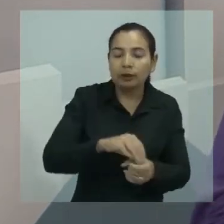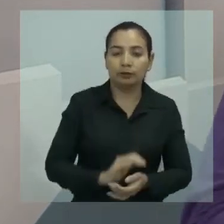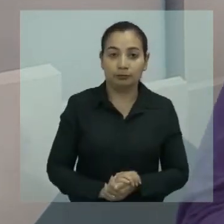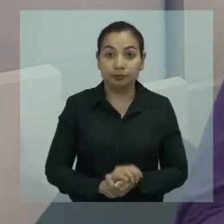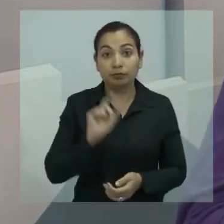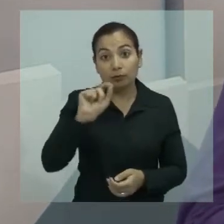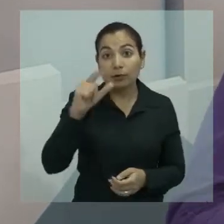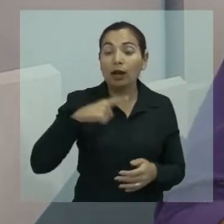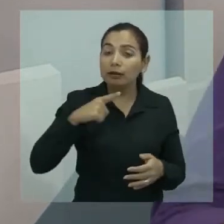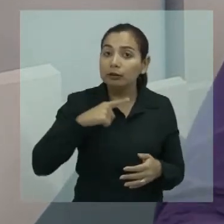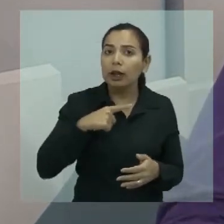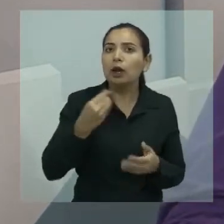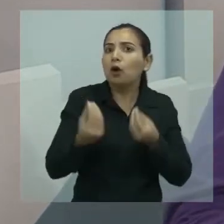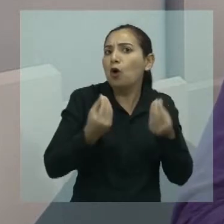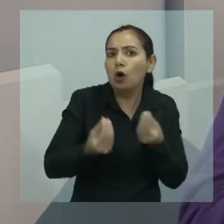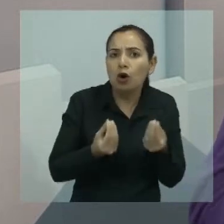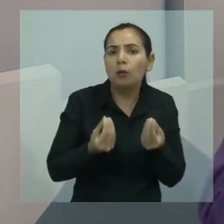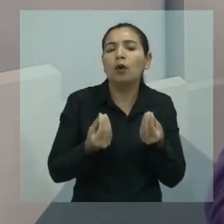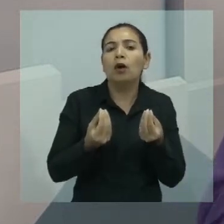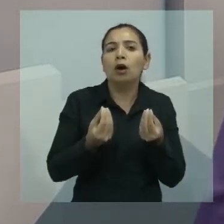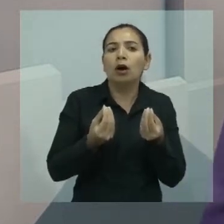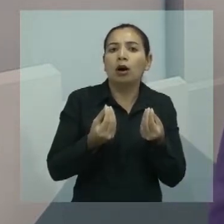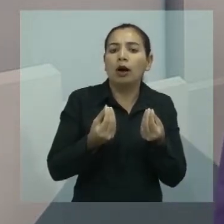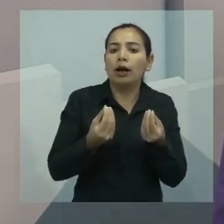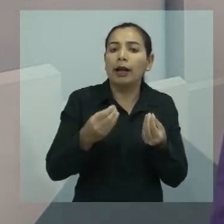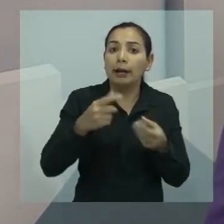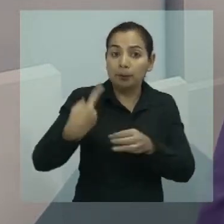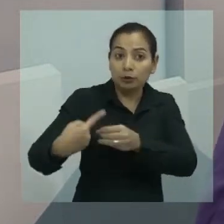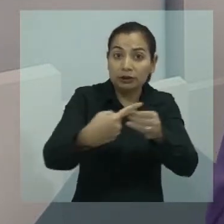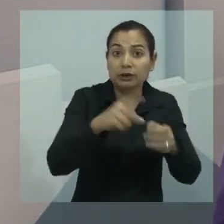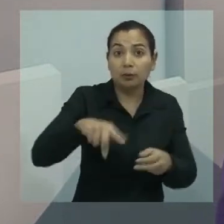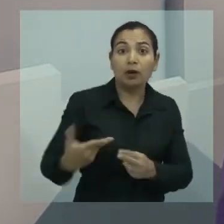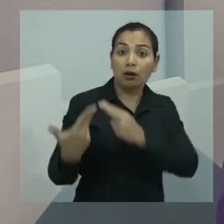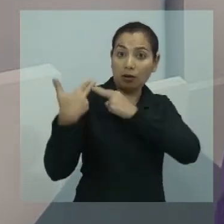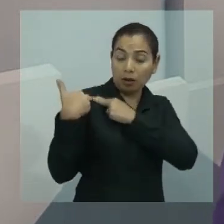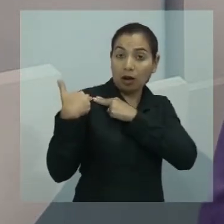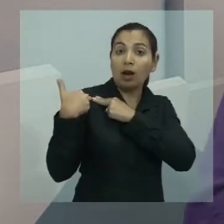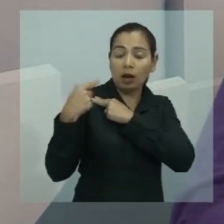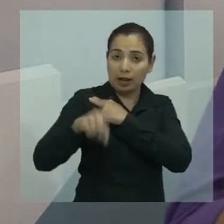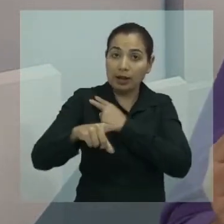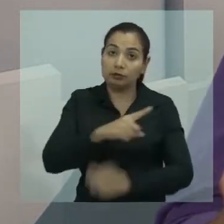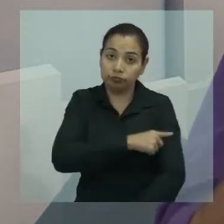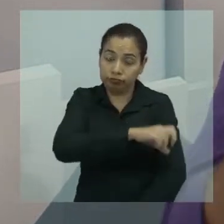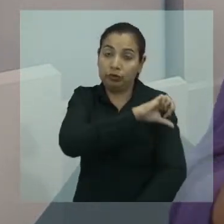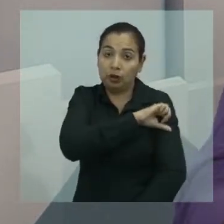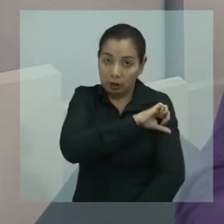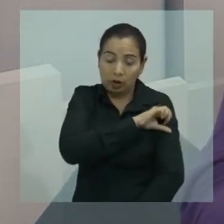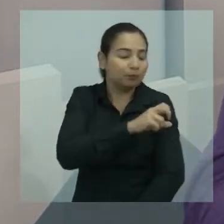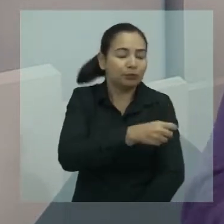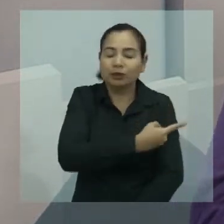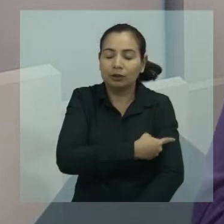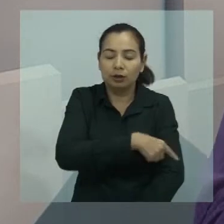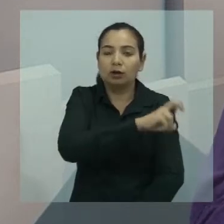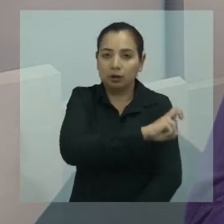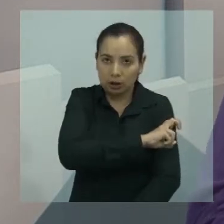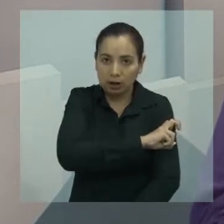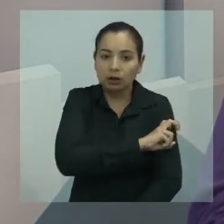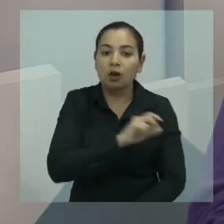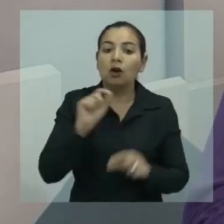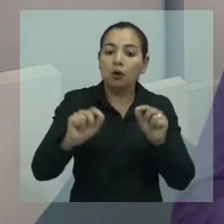municípios, porque, na verdade, a gente precisa entender a educação básica de forma integrada. A Constituição divide atribuições para o ensino da federação,